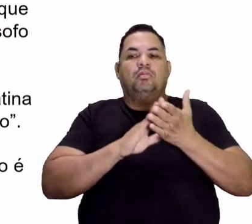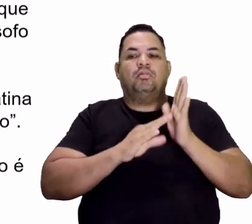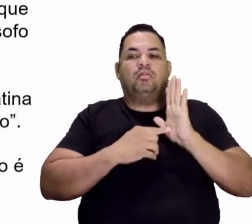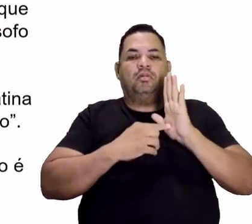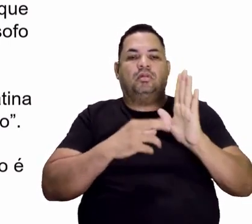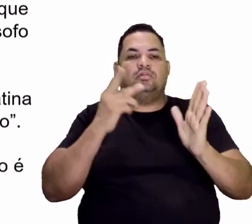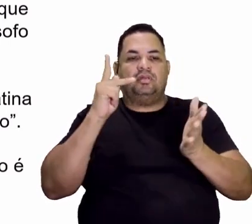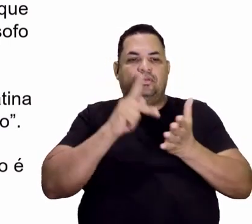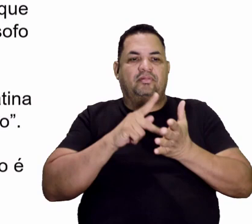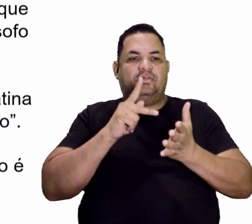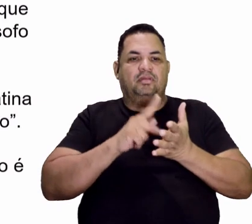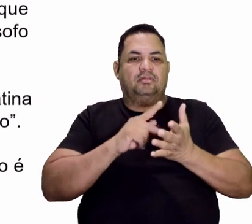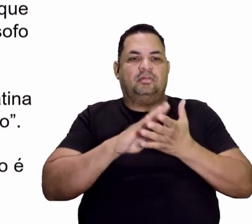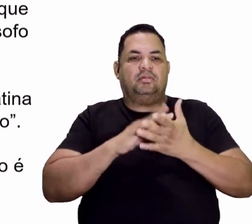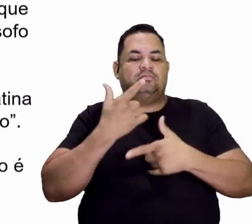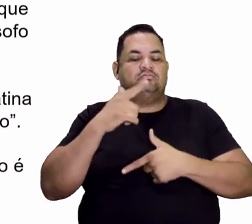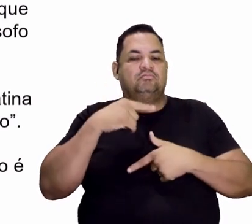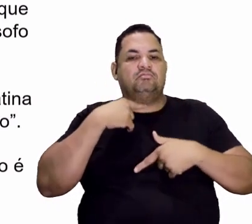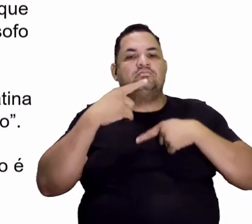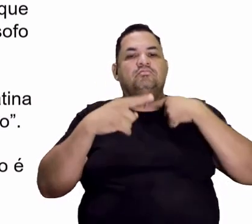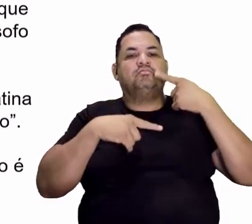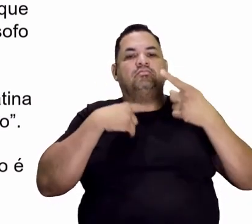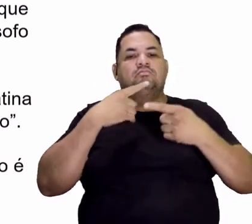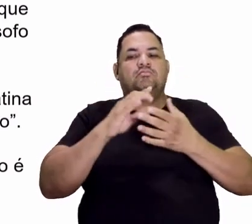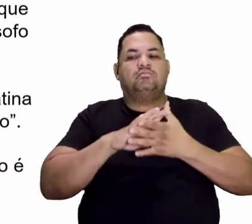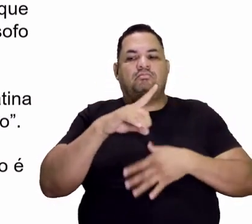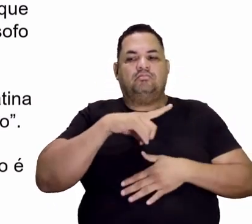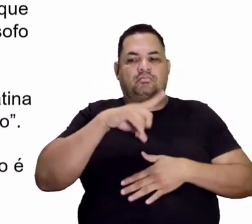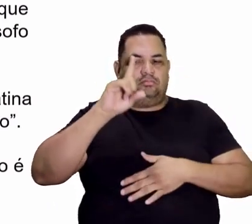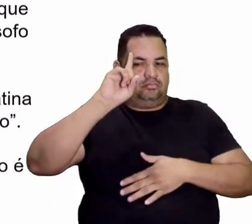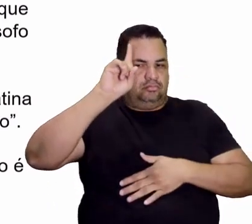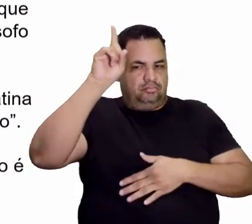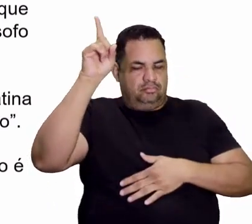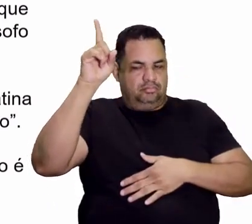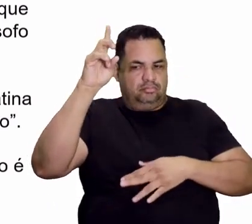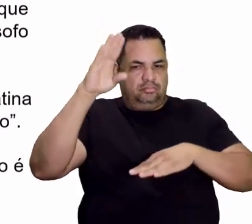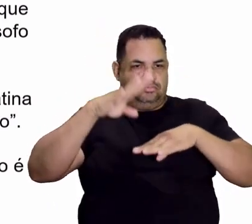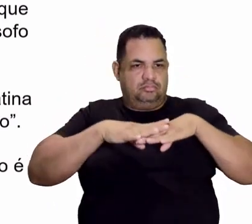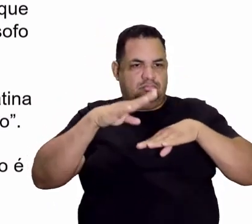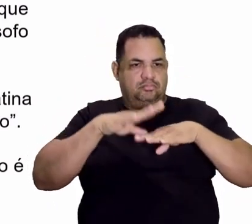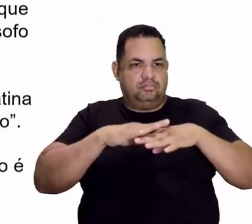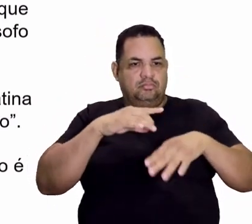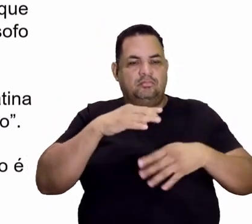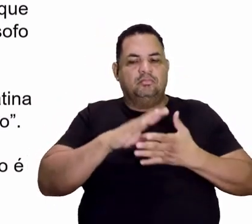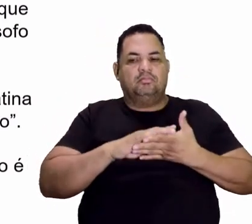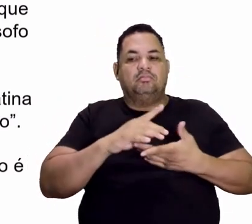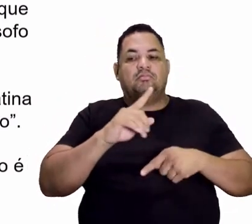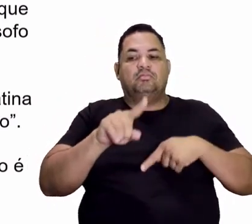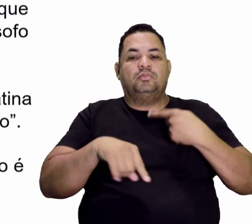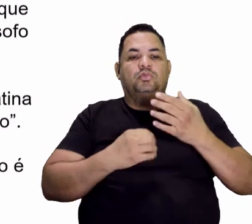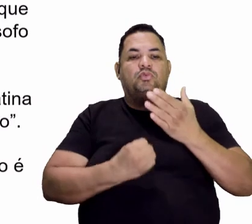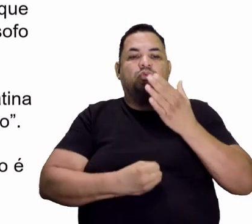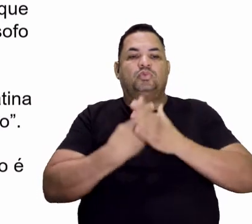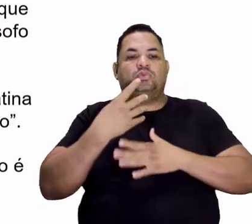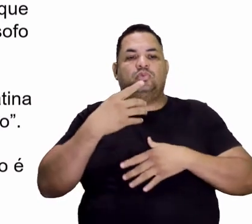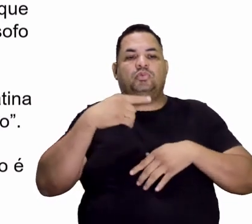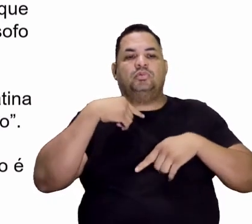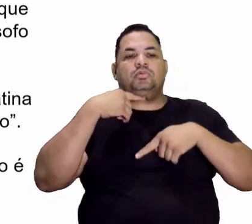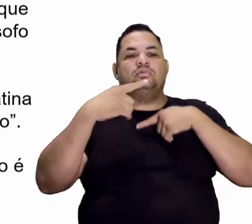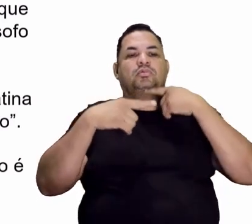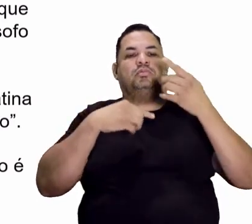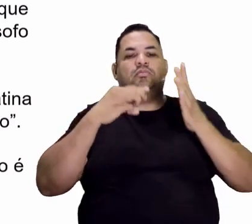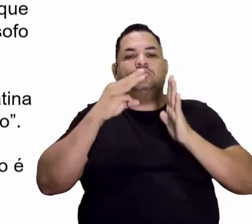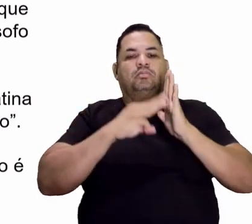verdade indubitável, procurado no ideal matemático. Aí surgiu a dúvida metódica e o